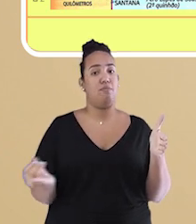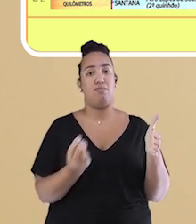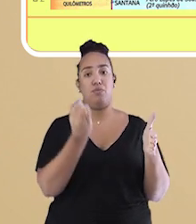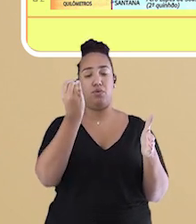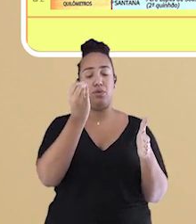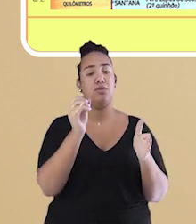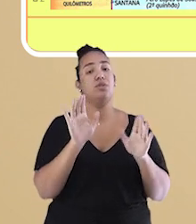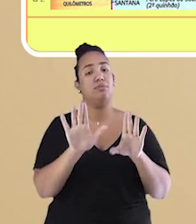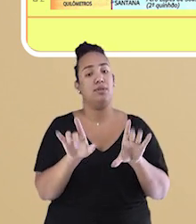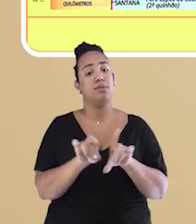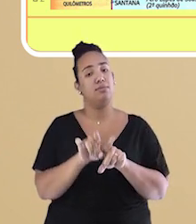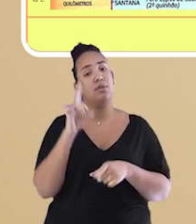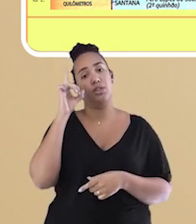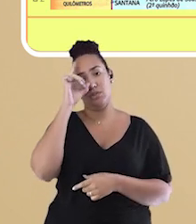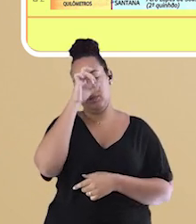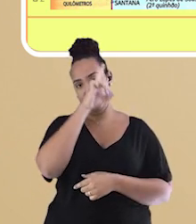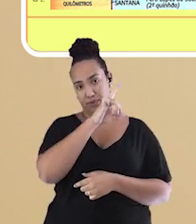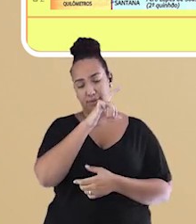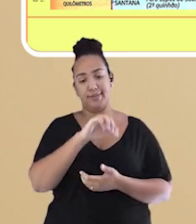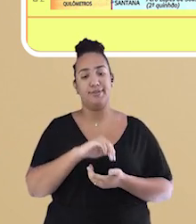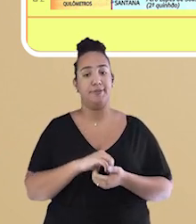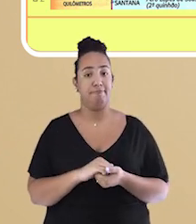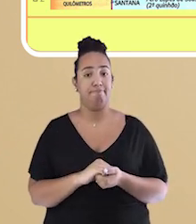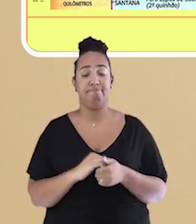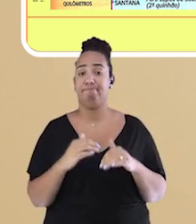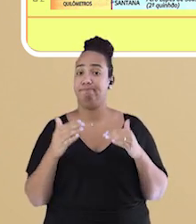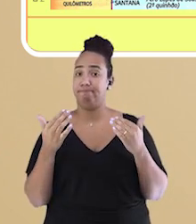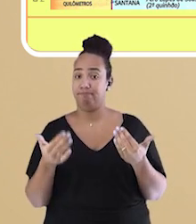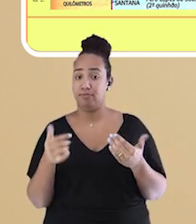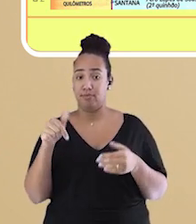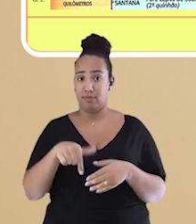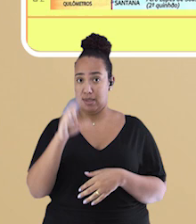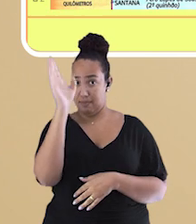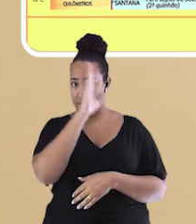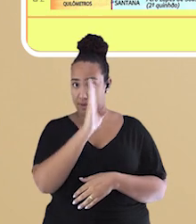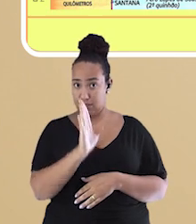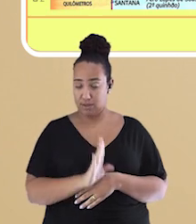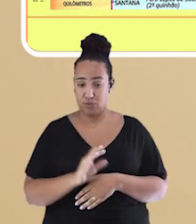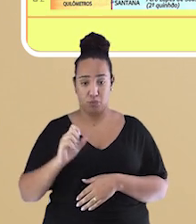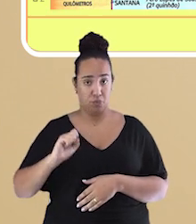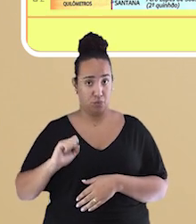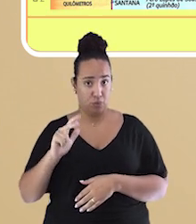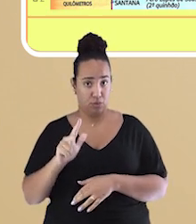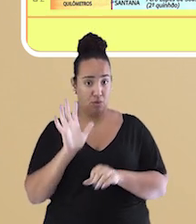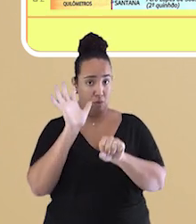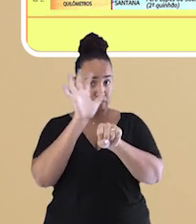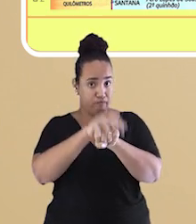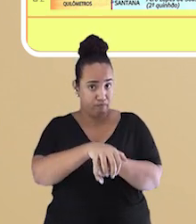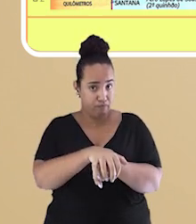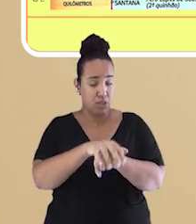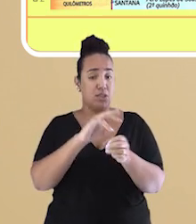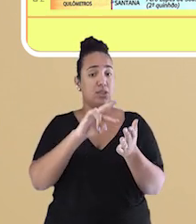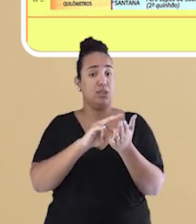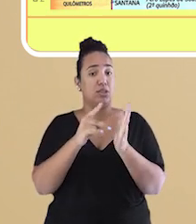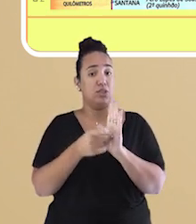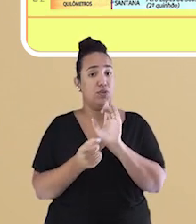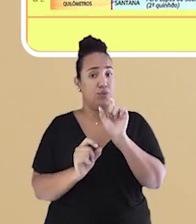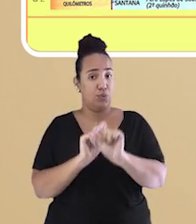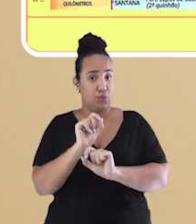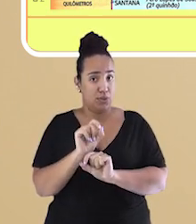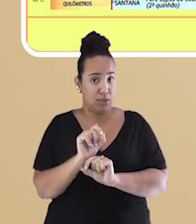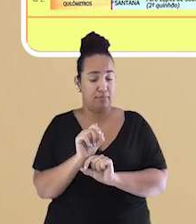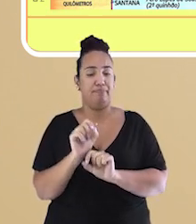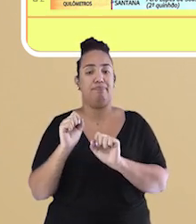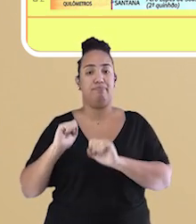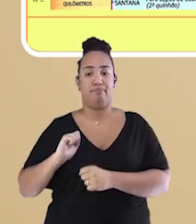e também difícil da nossa história. Depois que o Brasil foi colonizado pelos portugueses, ou seja,